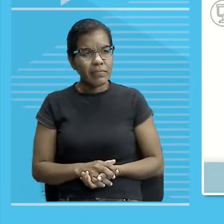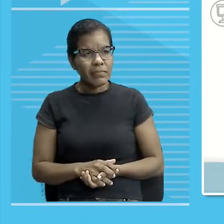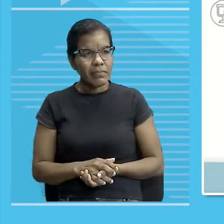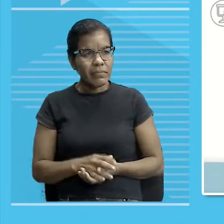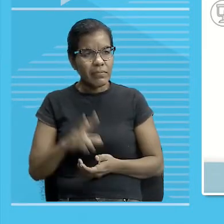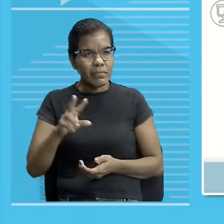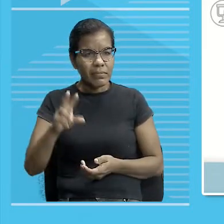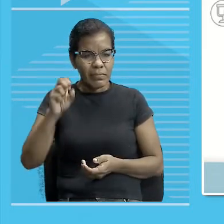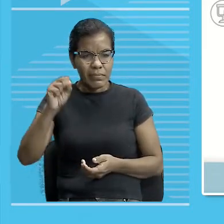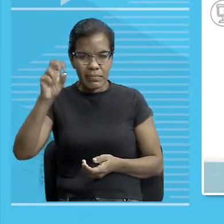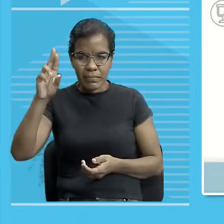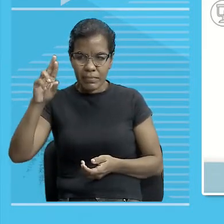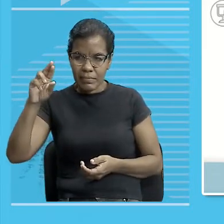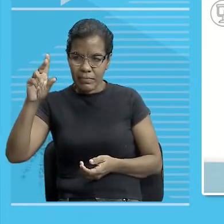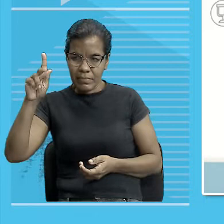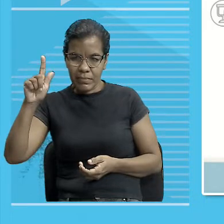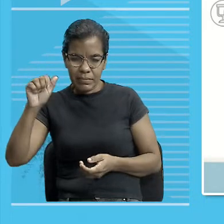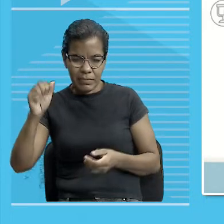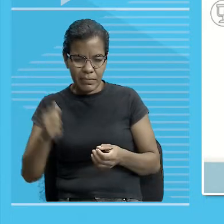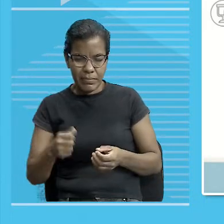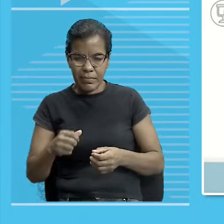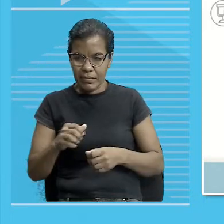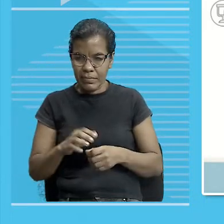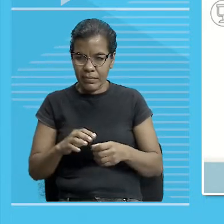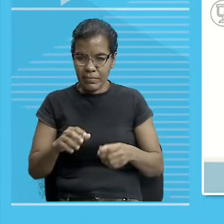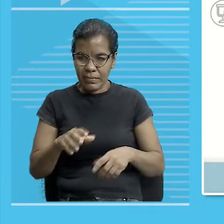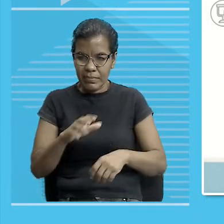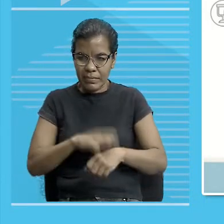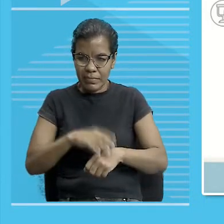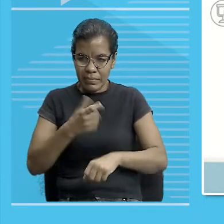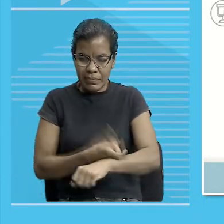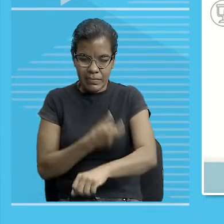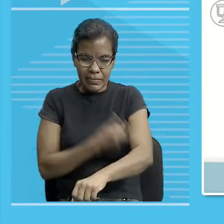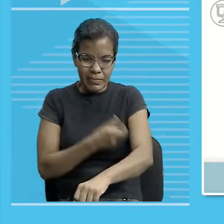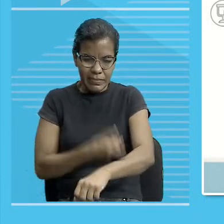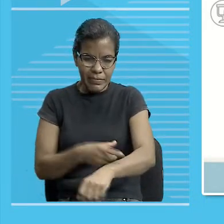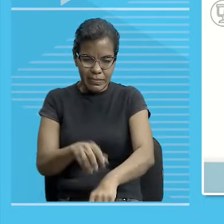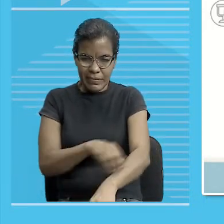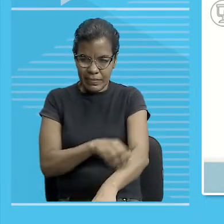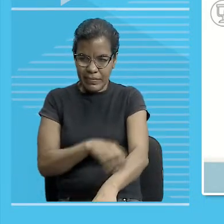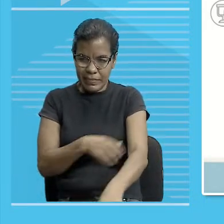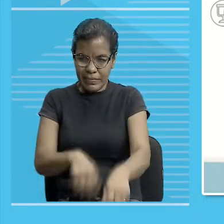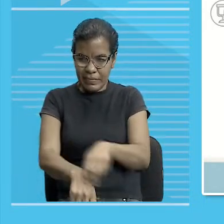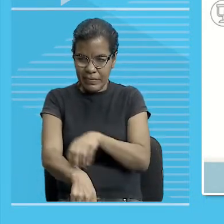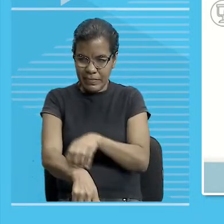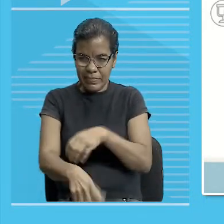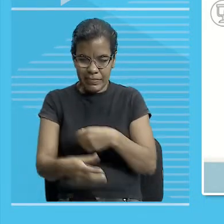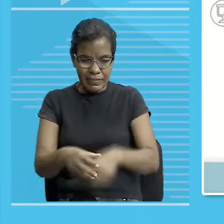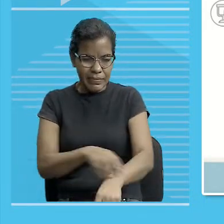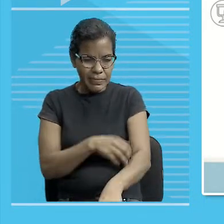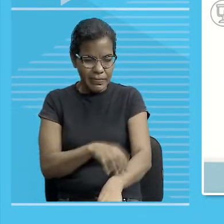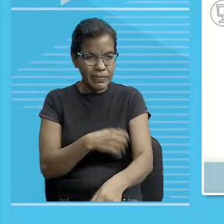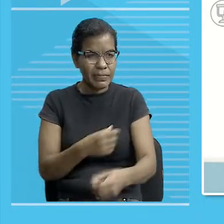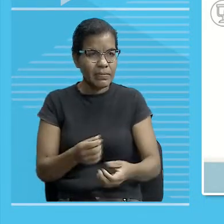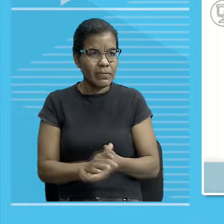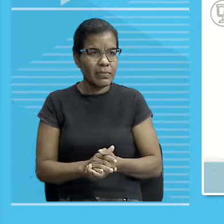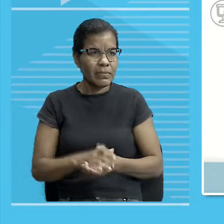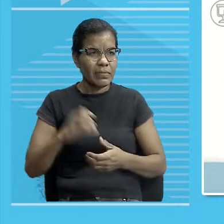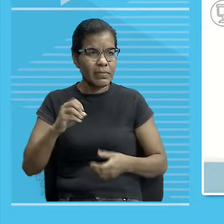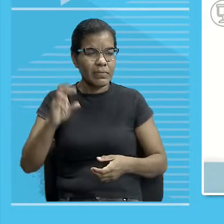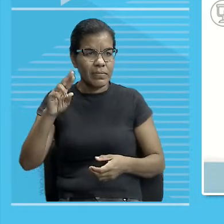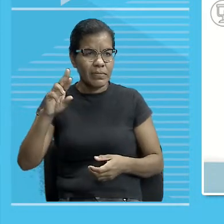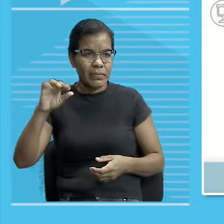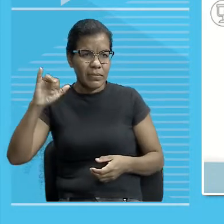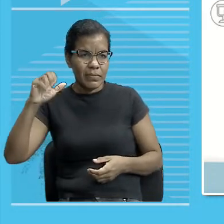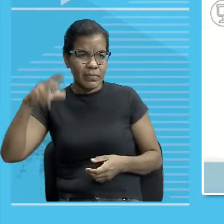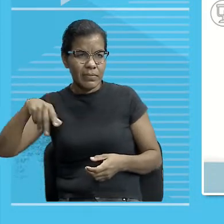verrugas, através de ferimentos, através de coceiras, através de corrimentos,